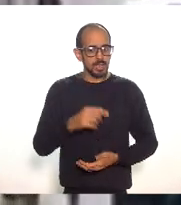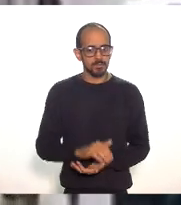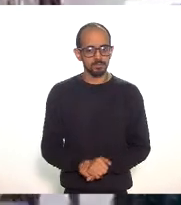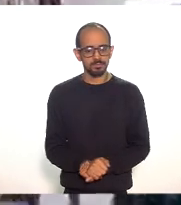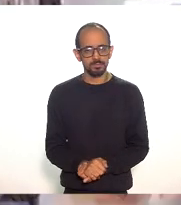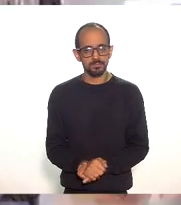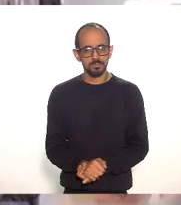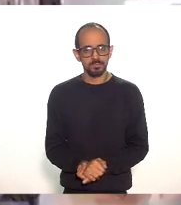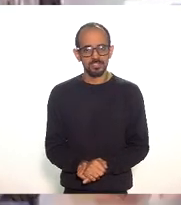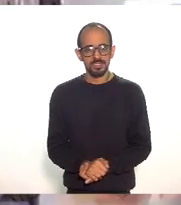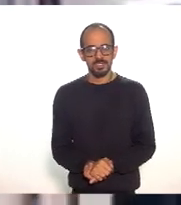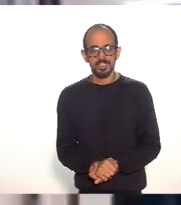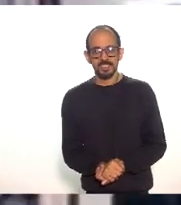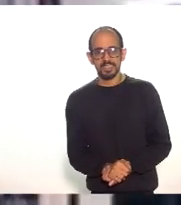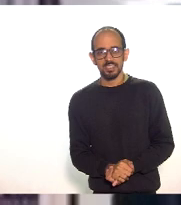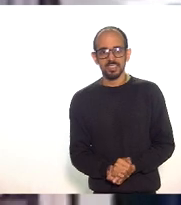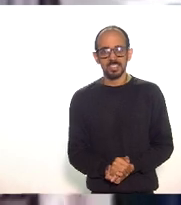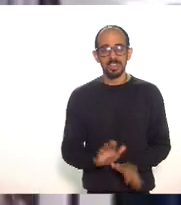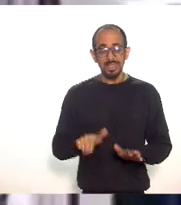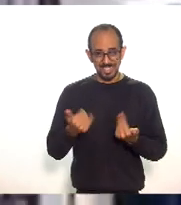É isso aí. Então, a